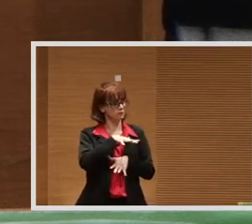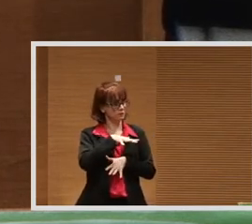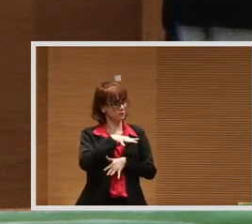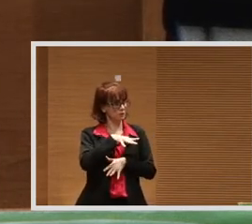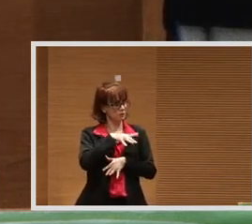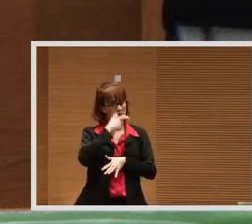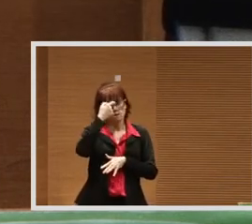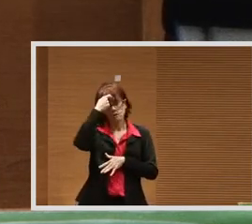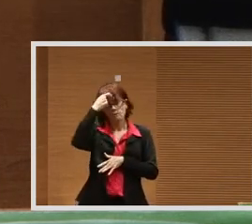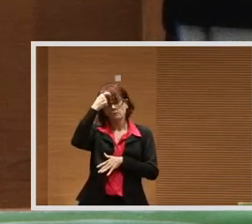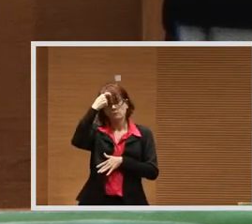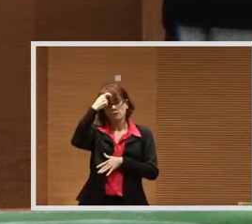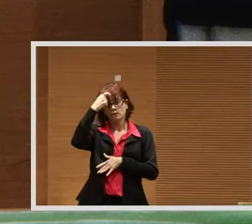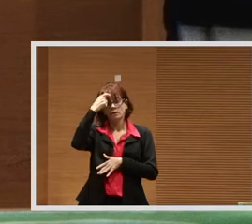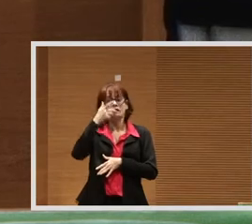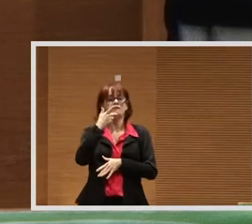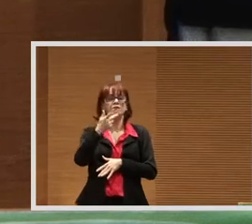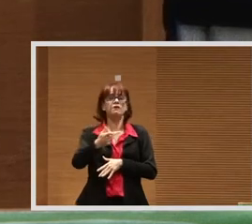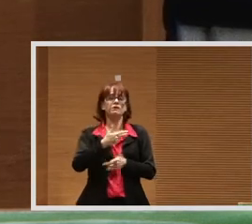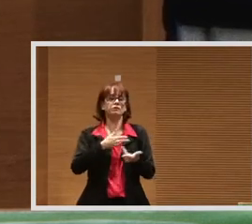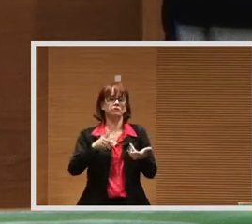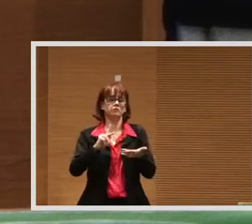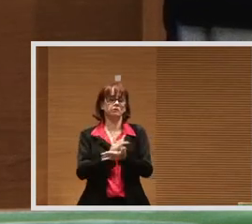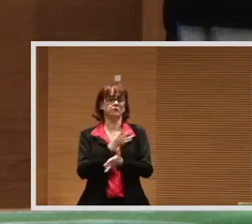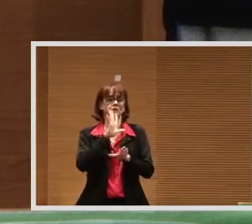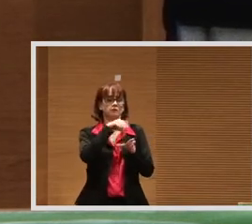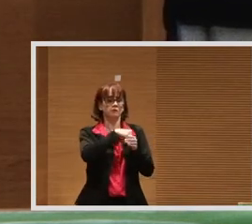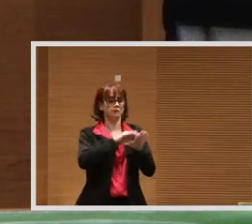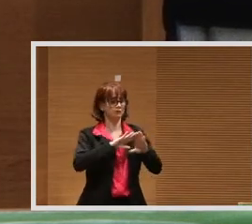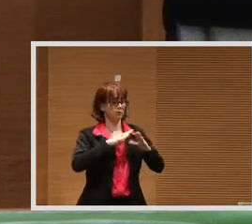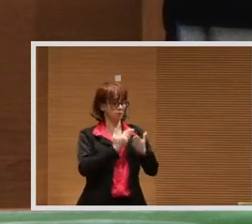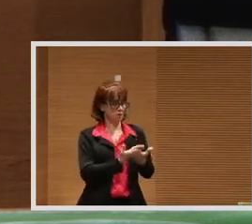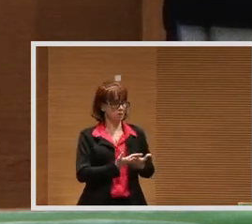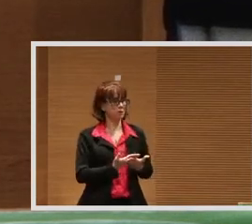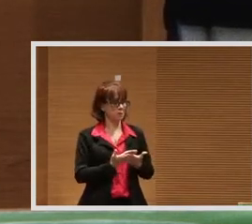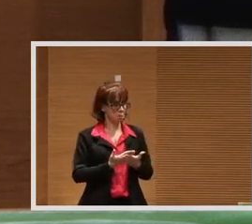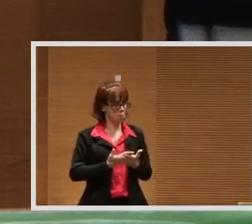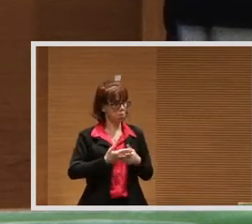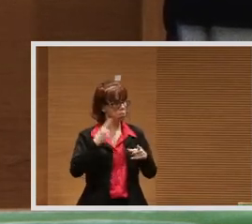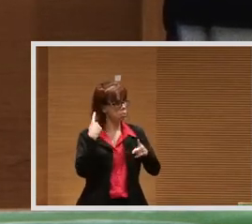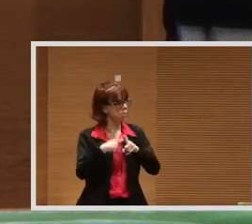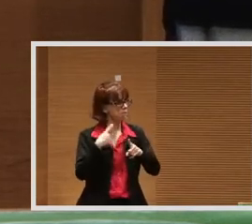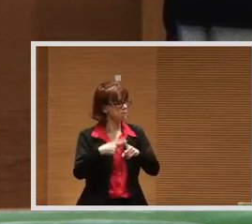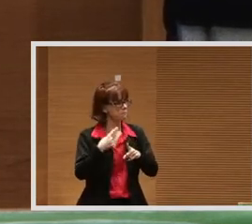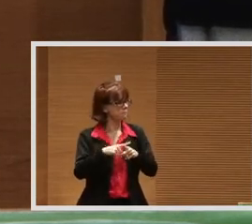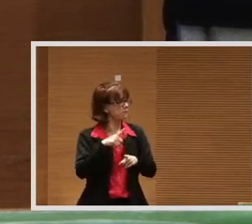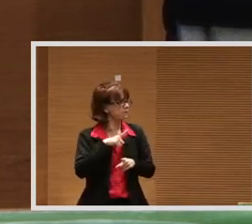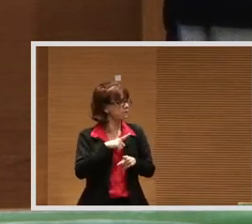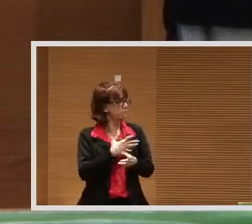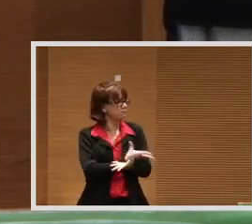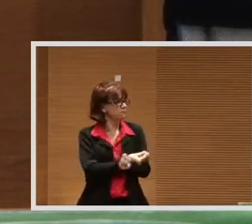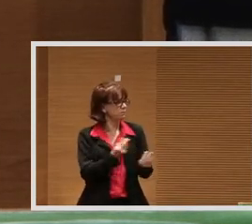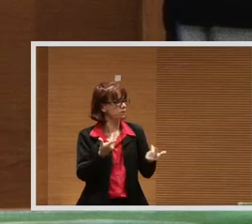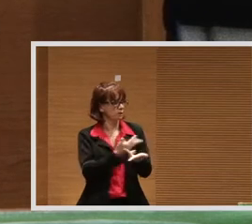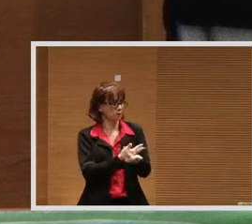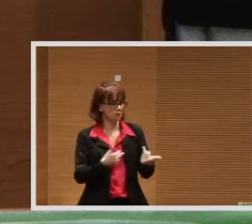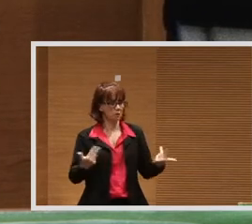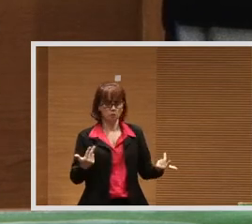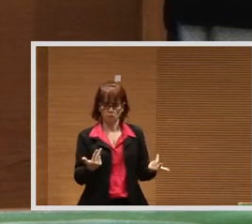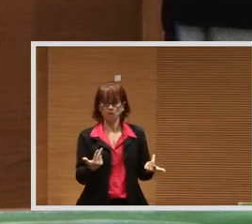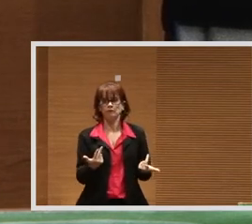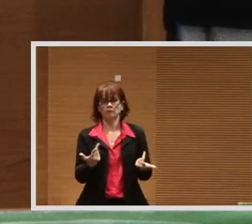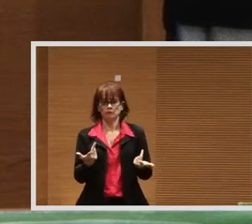fala e as coisas que acontecem dentro da escola. E por que existe tanta coisa que,